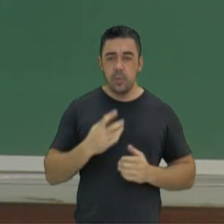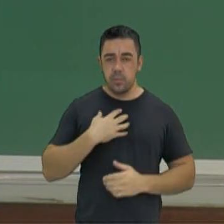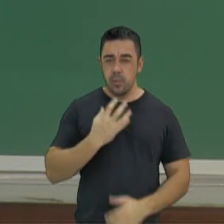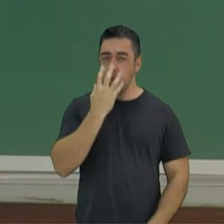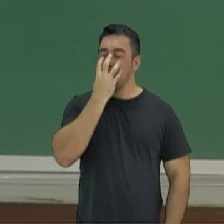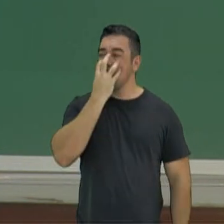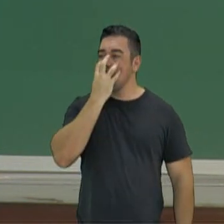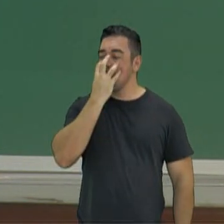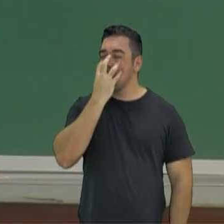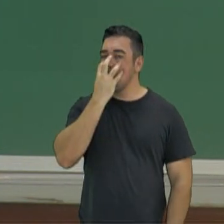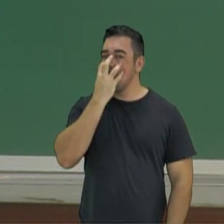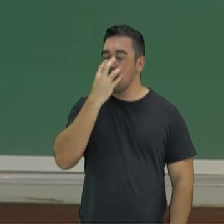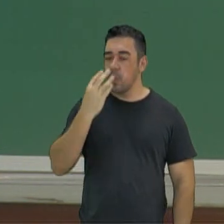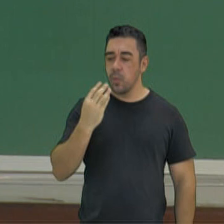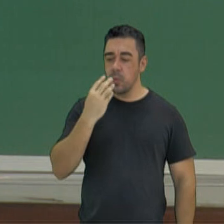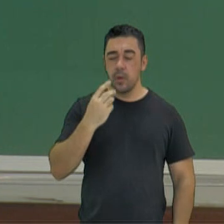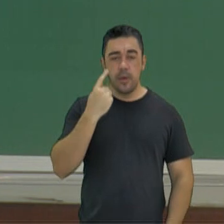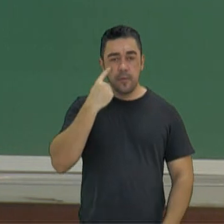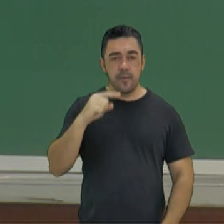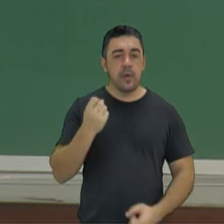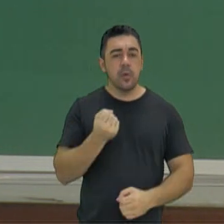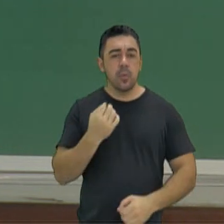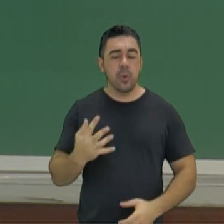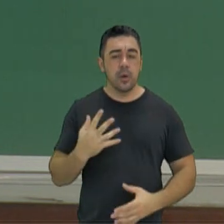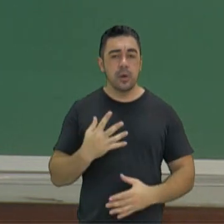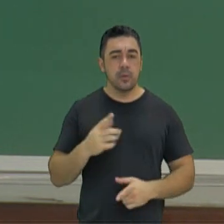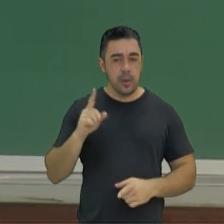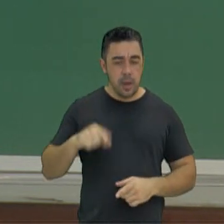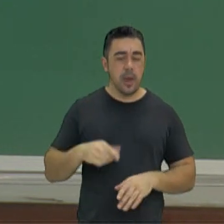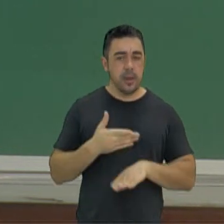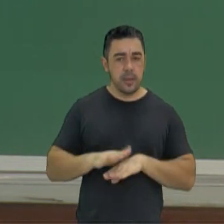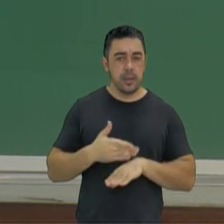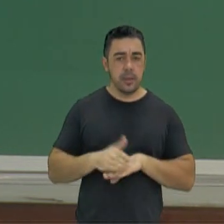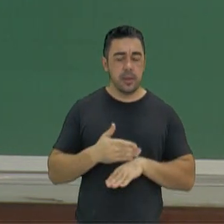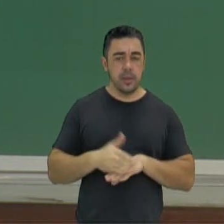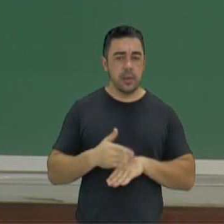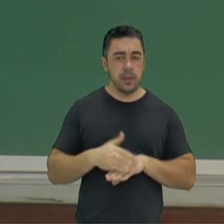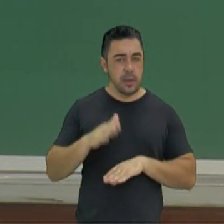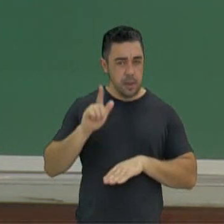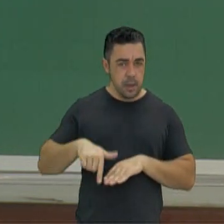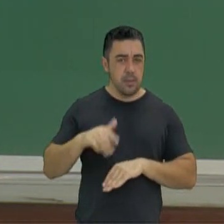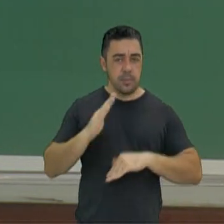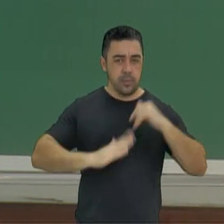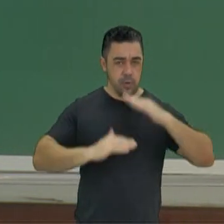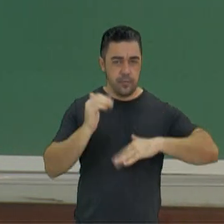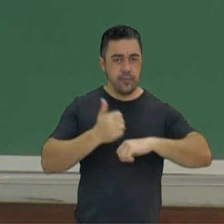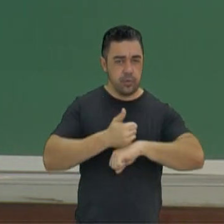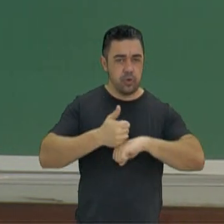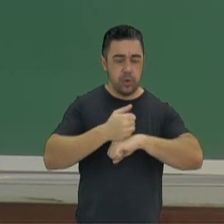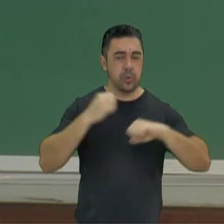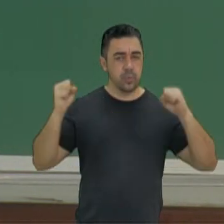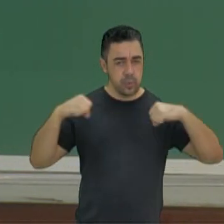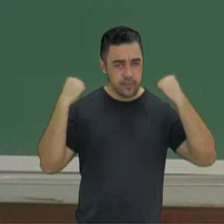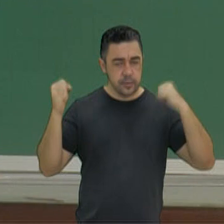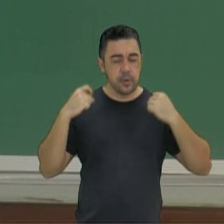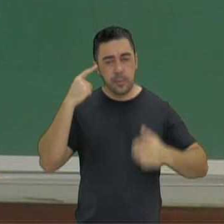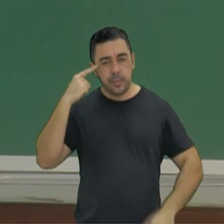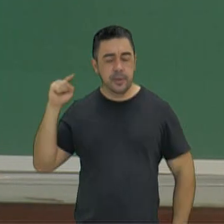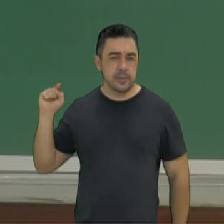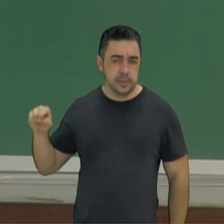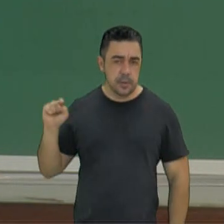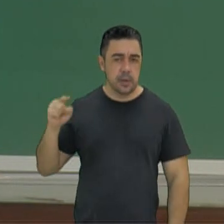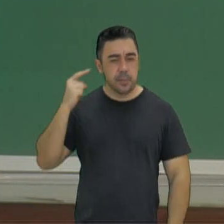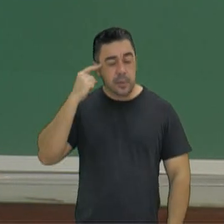Então, ergoespirometria. Esse é um teste que é realizado por profissionais de educação física, pensando no